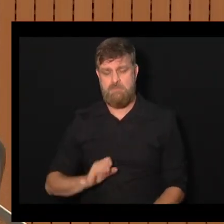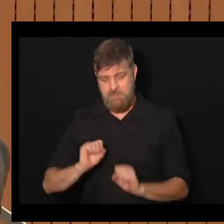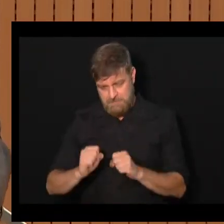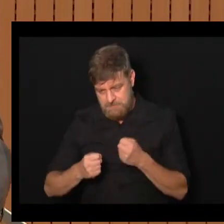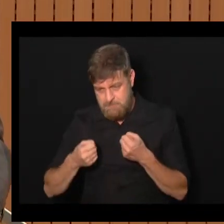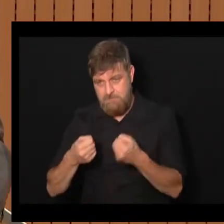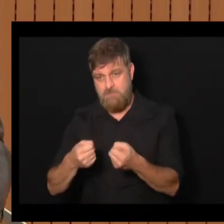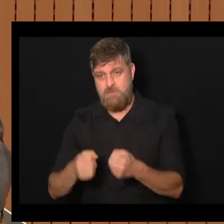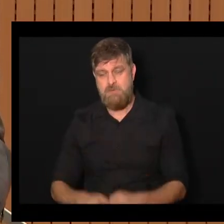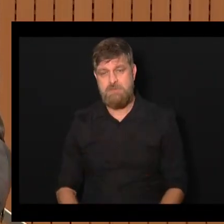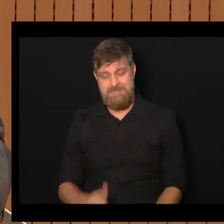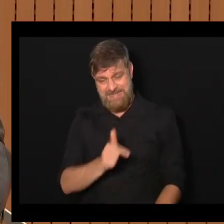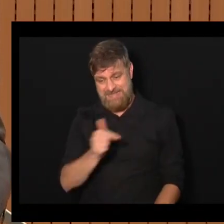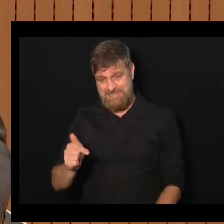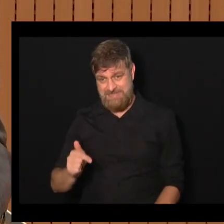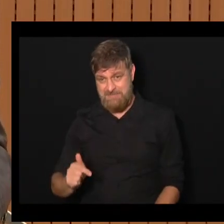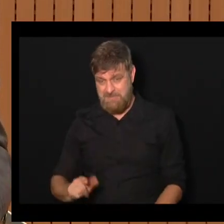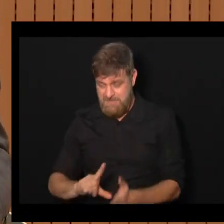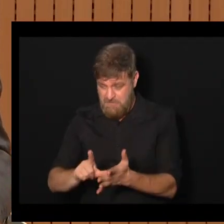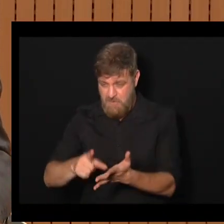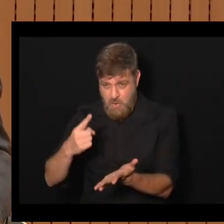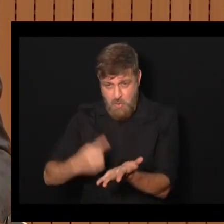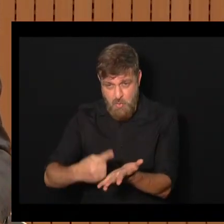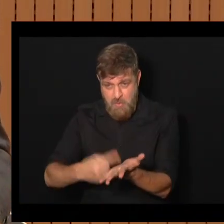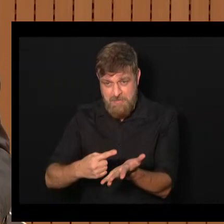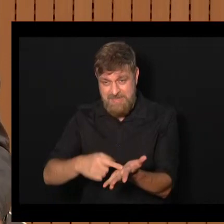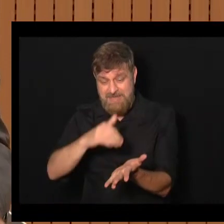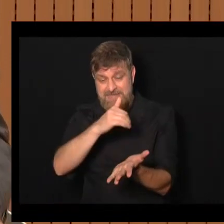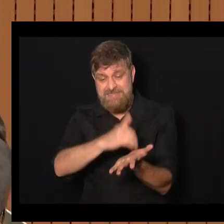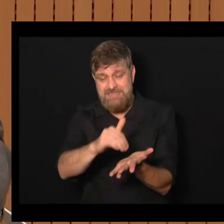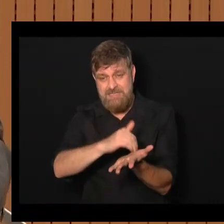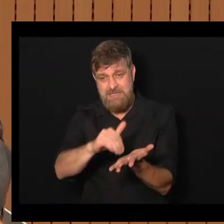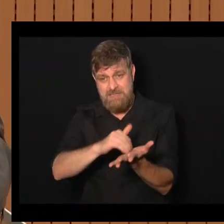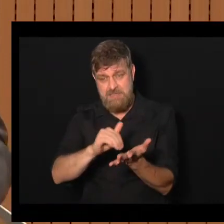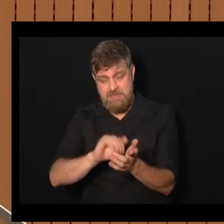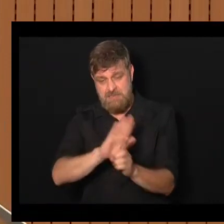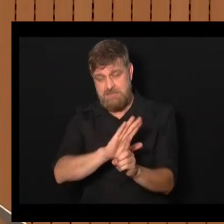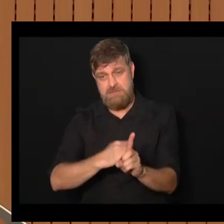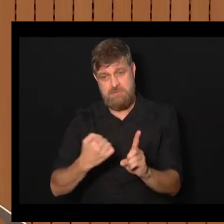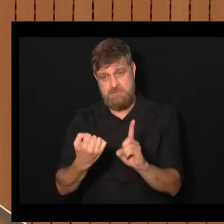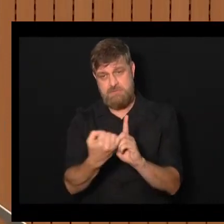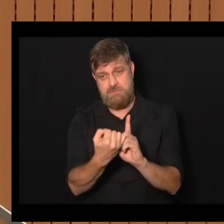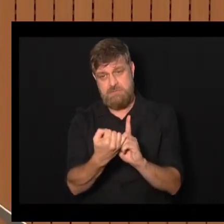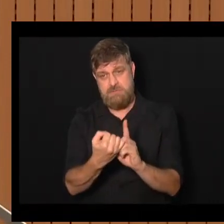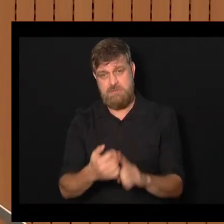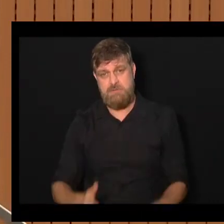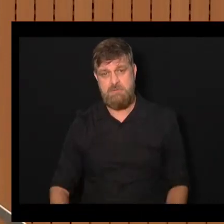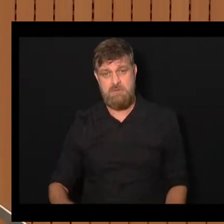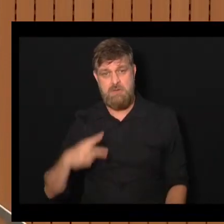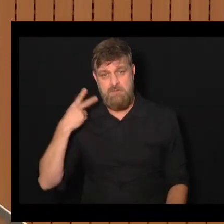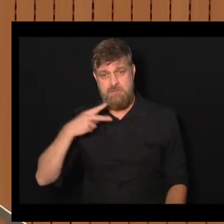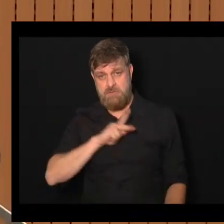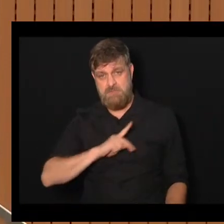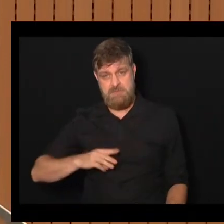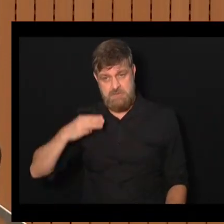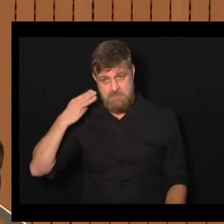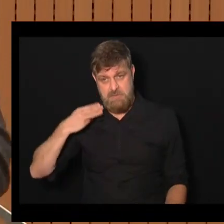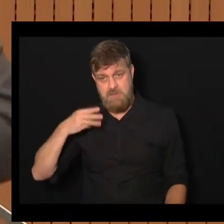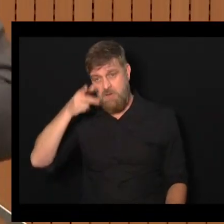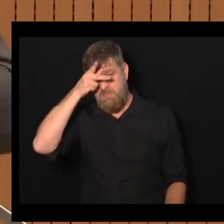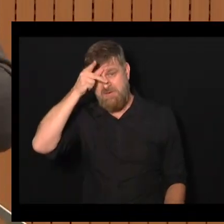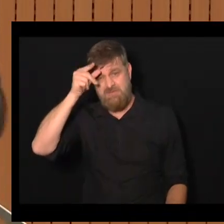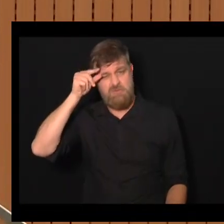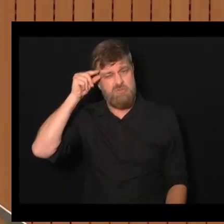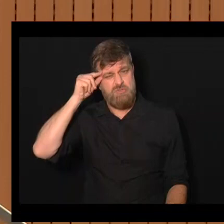esforços, na próxima semana eu já agendei com a secretária de Assistência Social, e vereador Marcos Bernardelli, prefeito Jonas